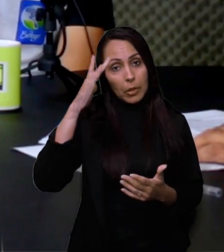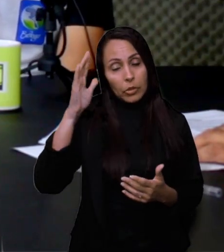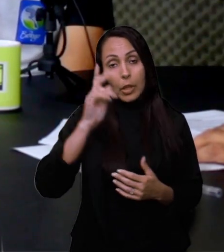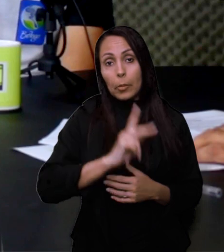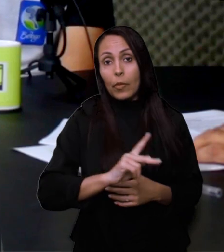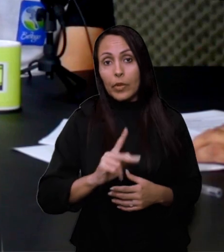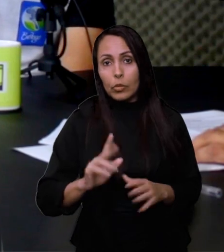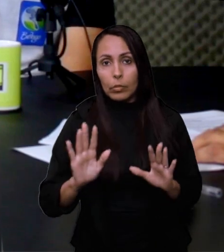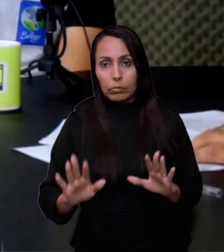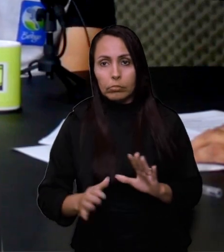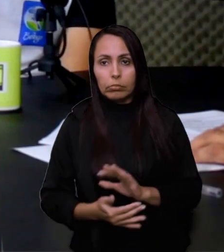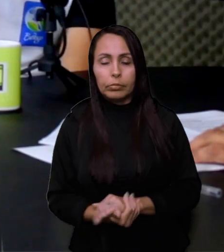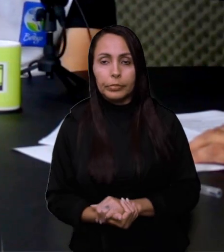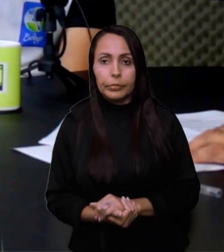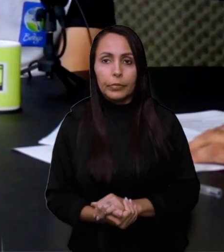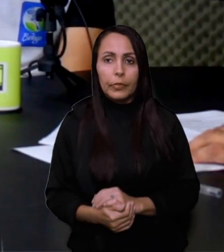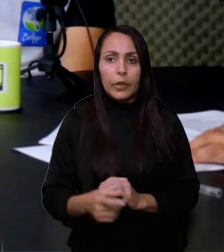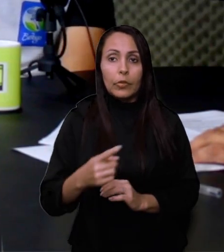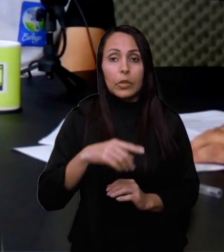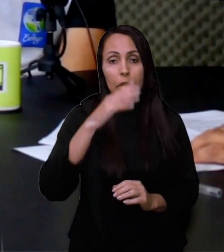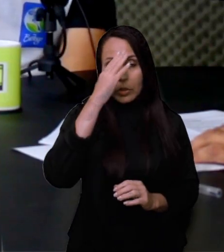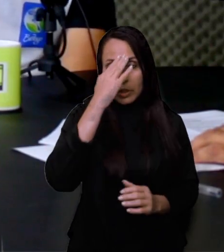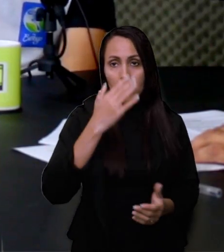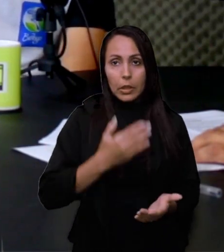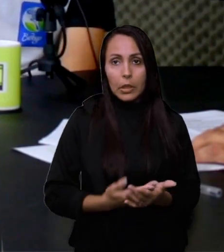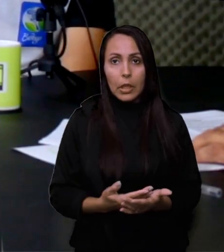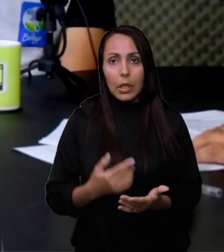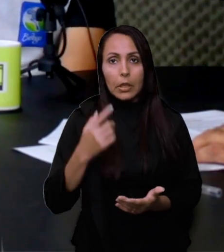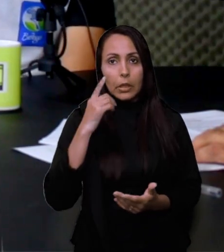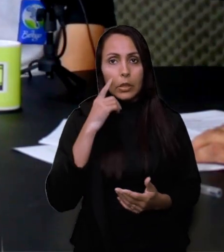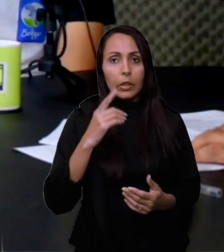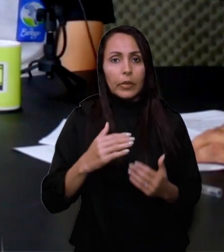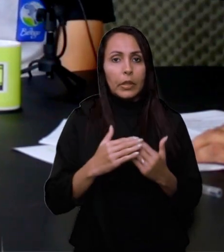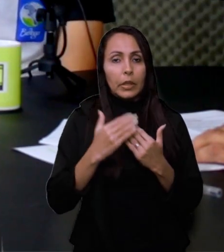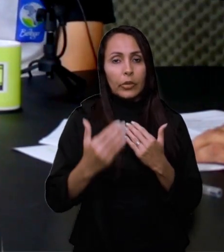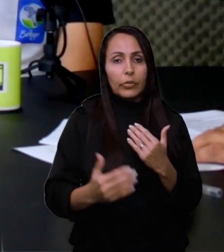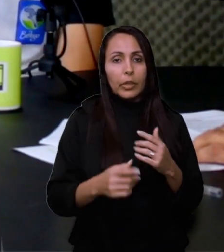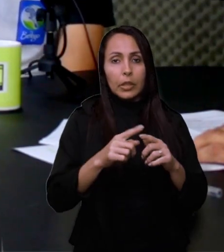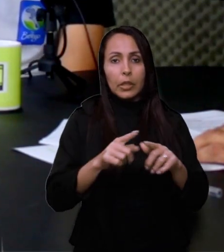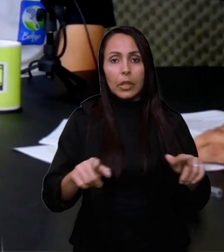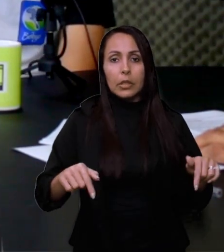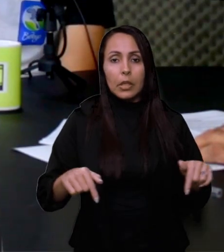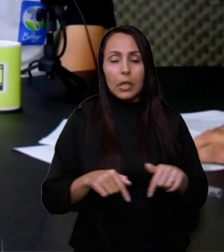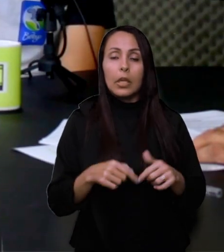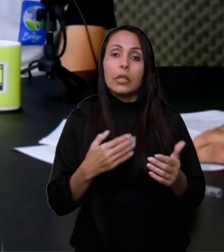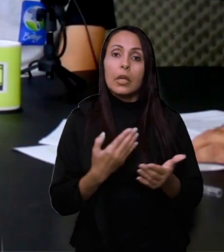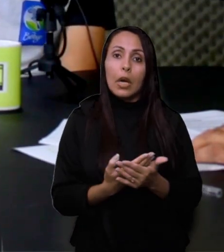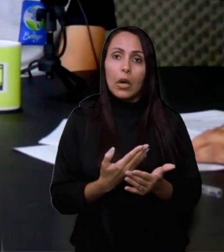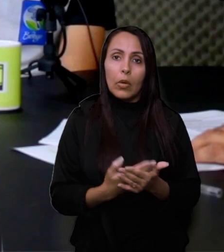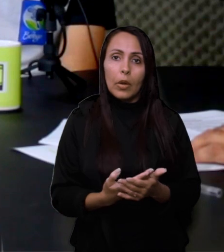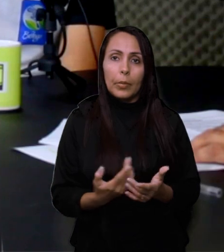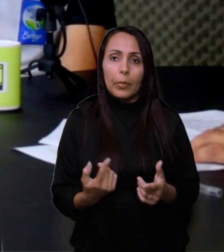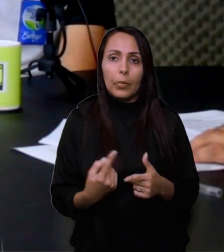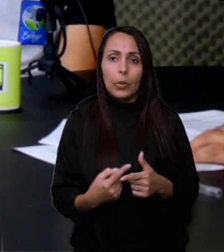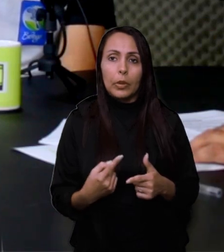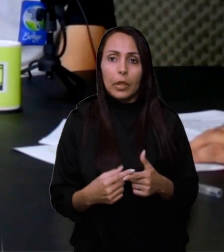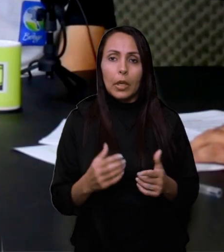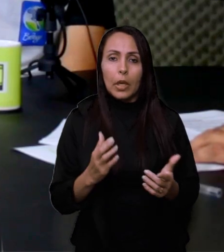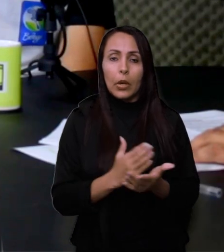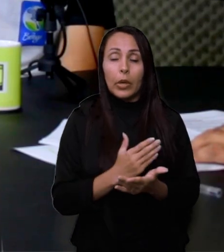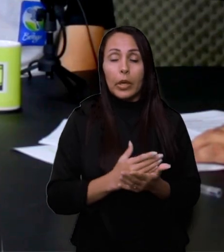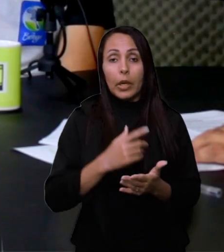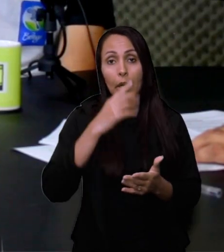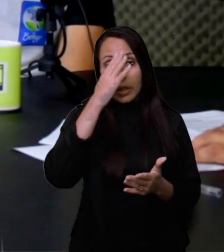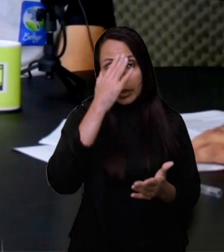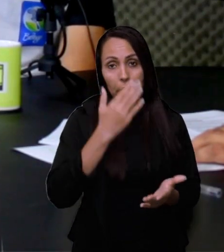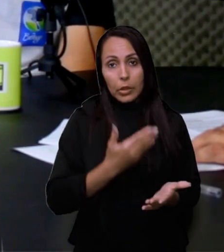agora. Se você não acreditasse no seu potencial, você não estava na frente da sala de aula. Você só está na frente da sala de aula porque alguém acreditou em você